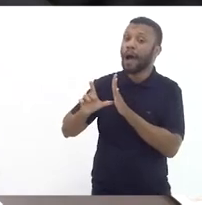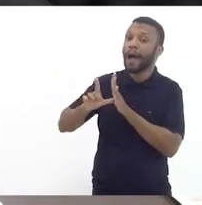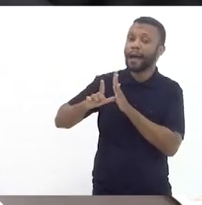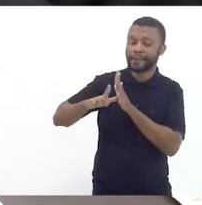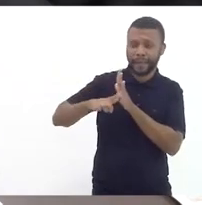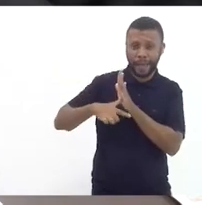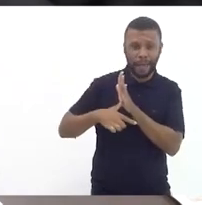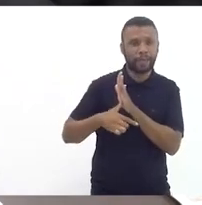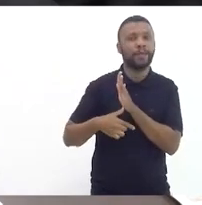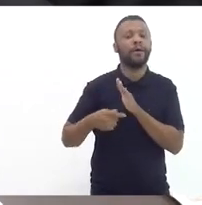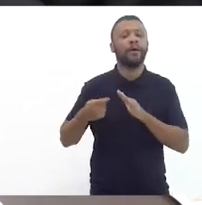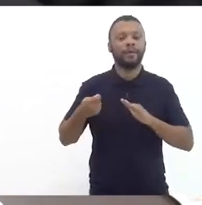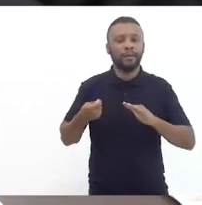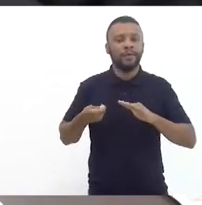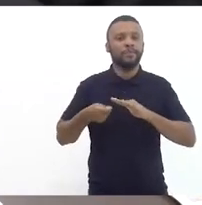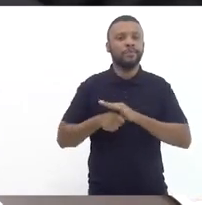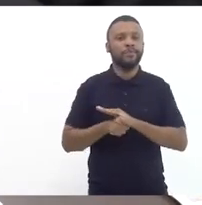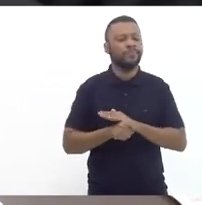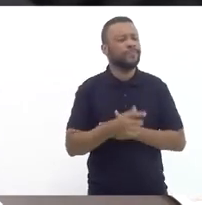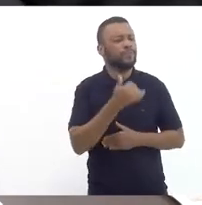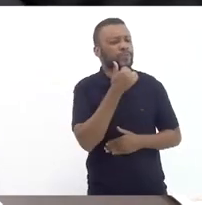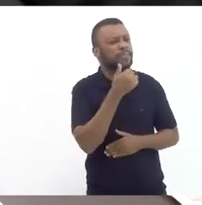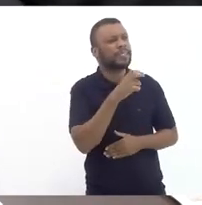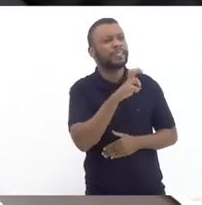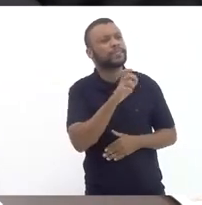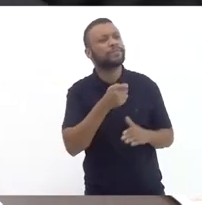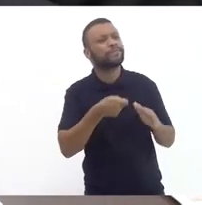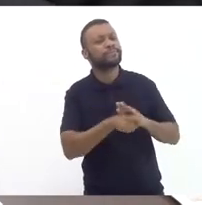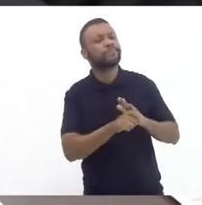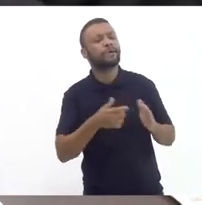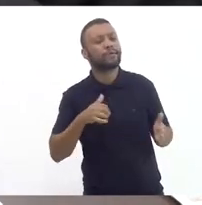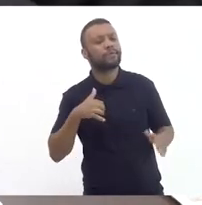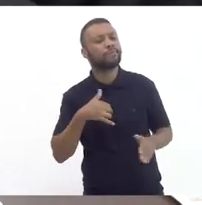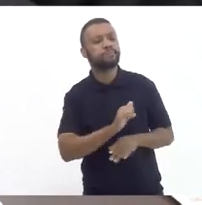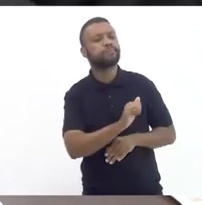na realização dos investimentos. Quais são esses 5 investimentos descumpridos?